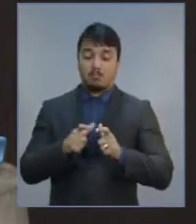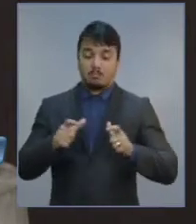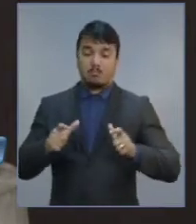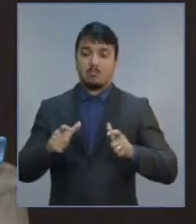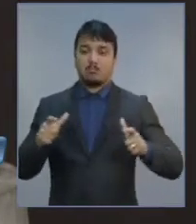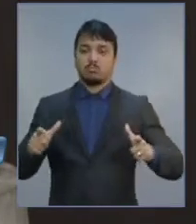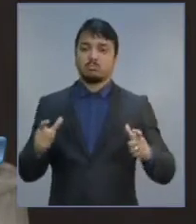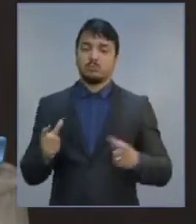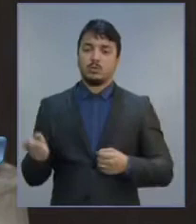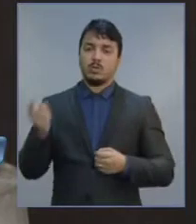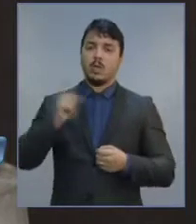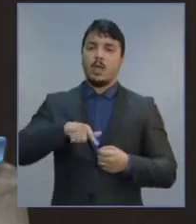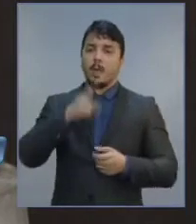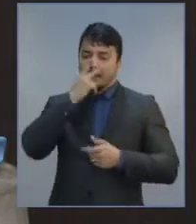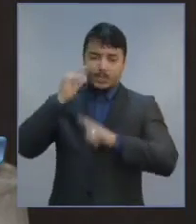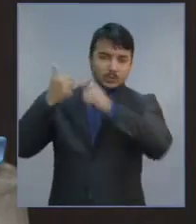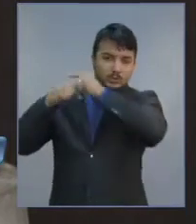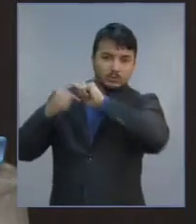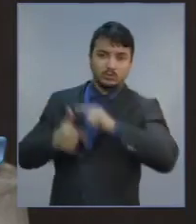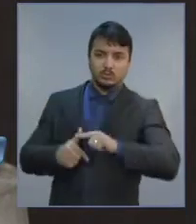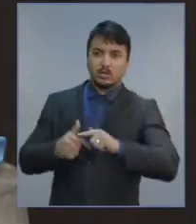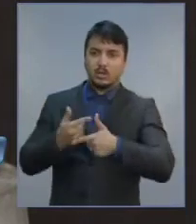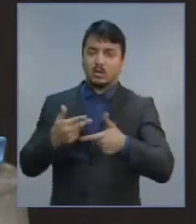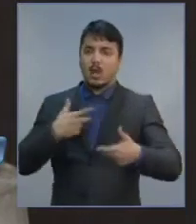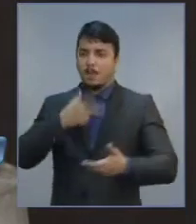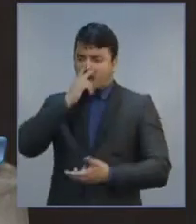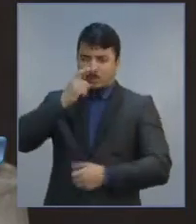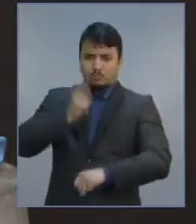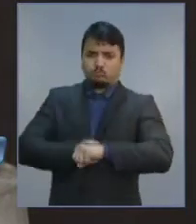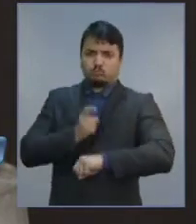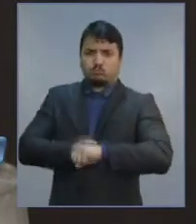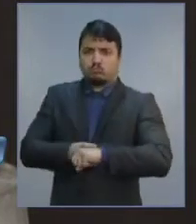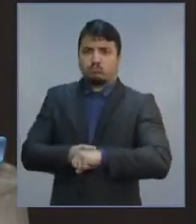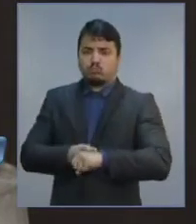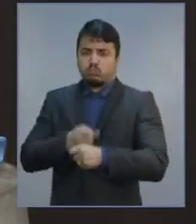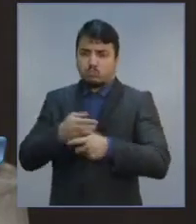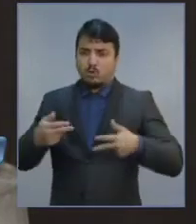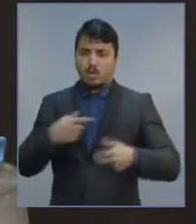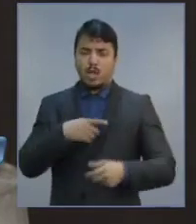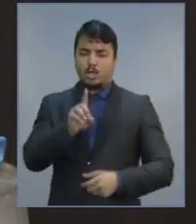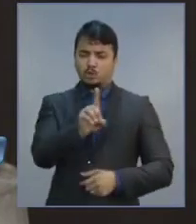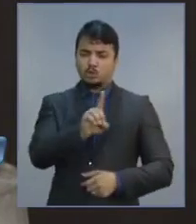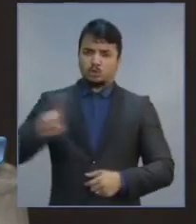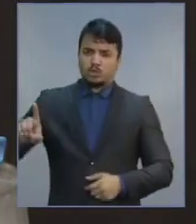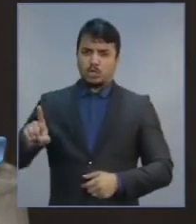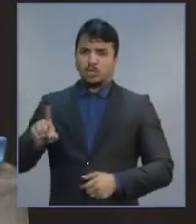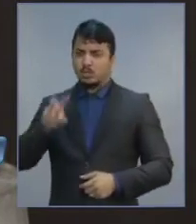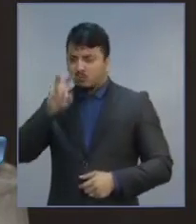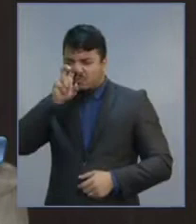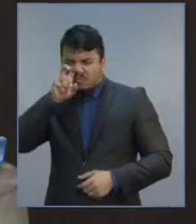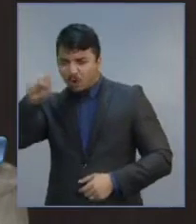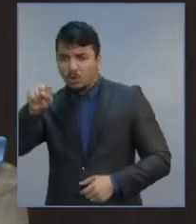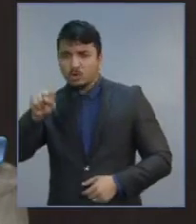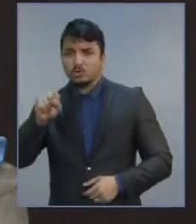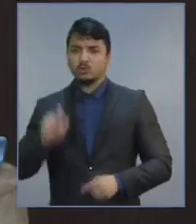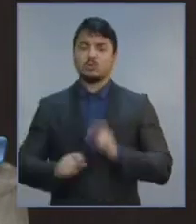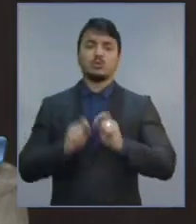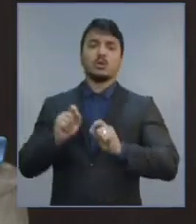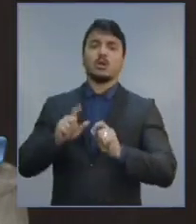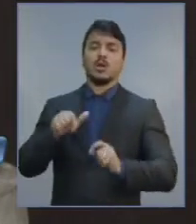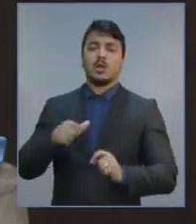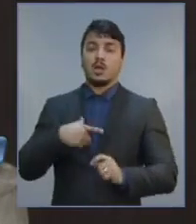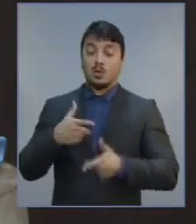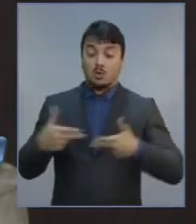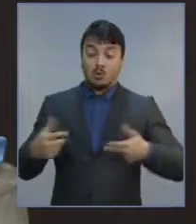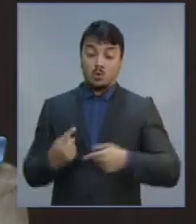do reacionarismo, do populismo autoritário, da extrema-direita, um dos elementos que